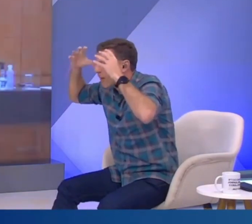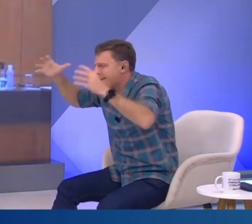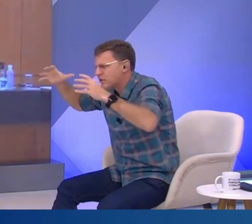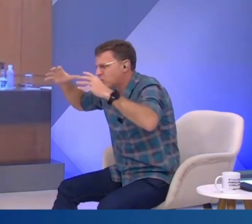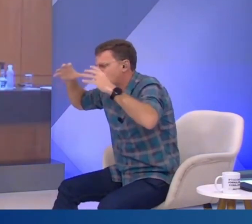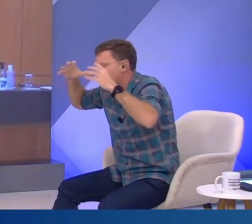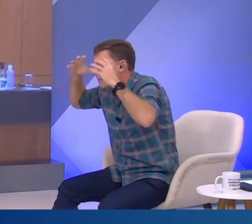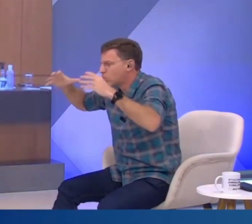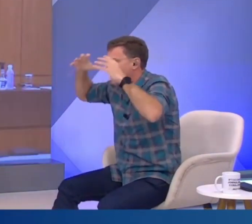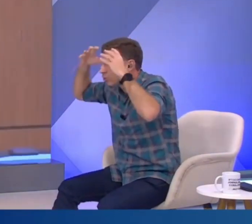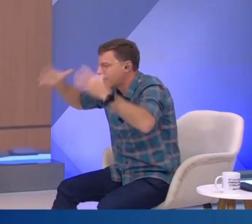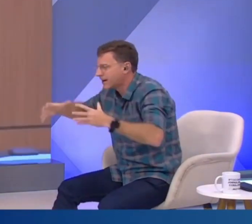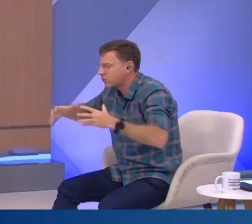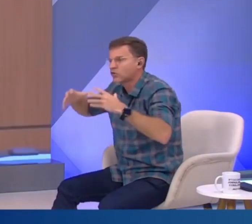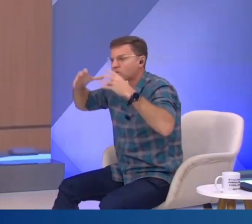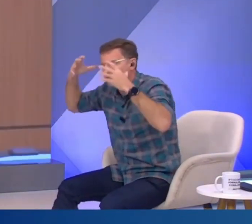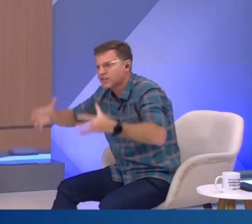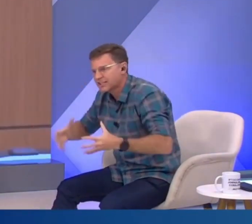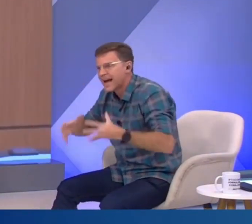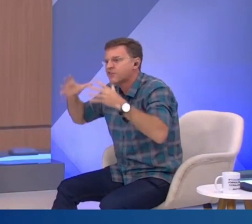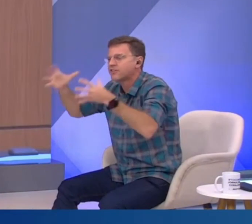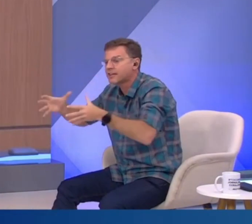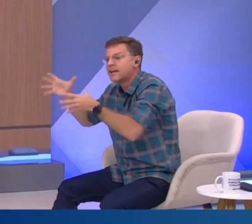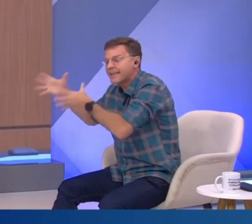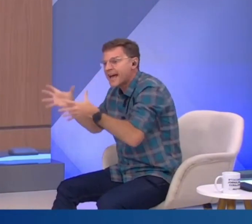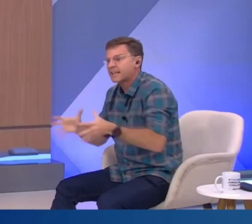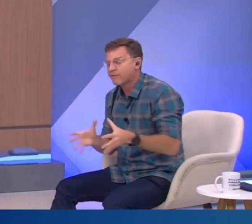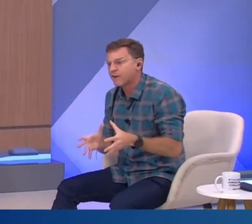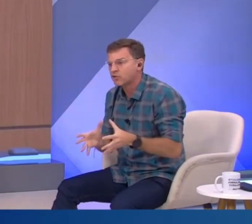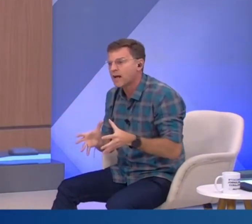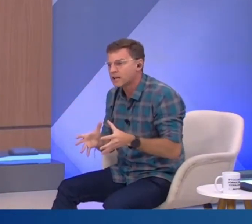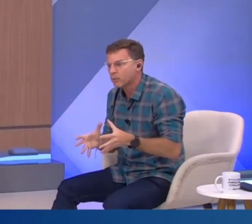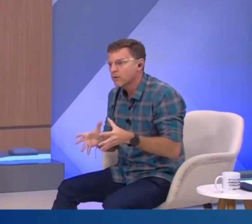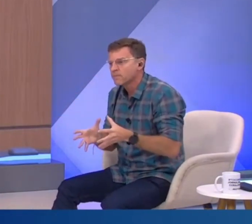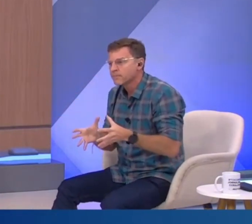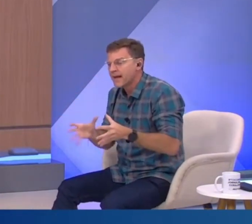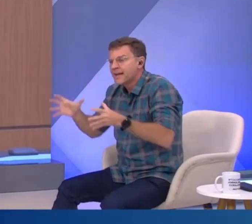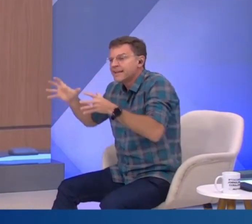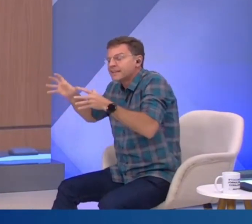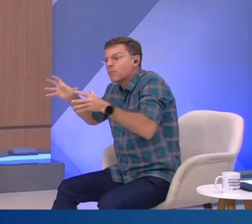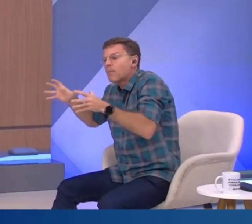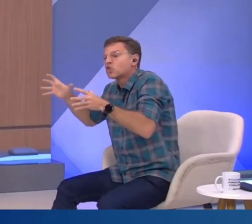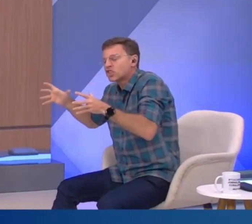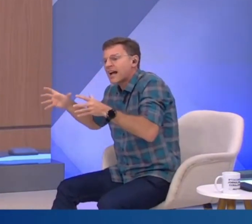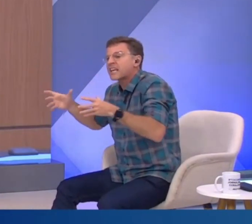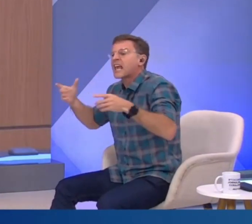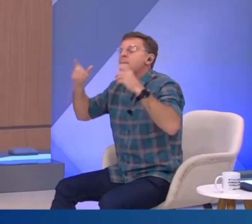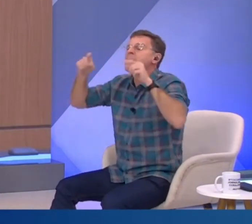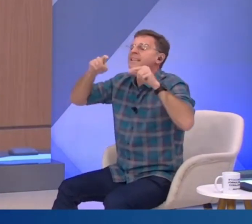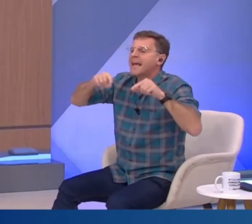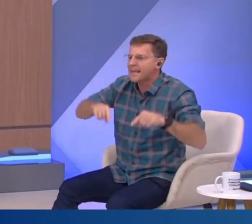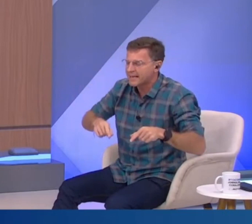país no emprego no lado humano das coisas da dignidade etc que é que defende né então para mostrar